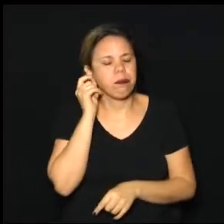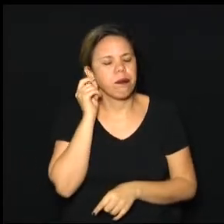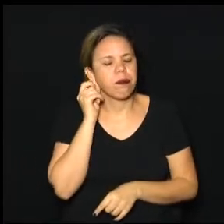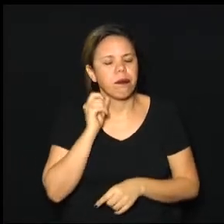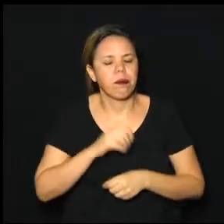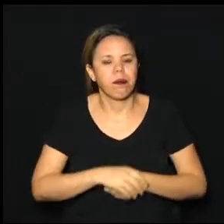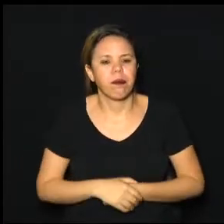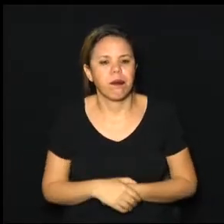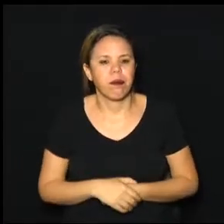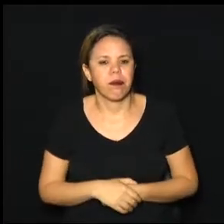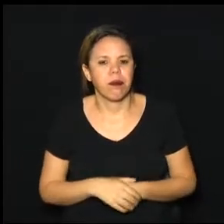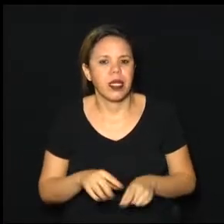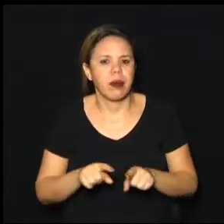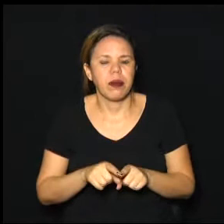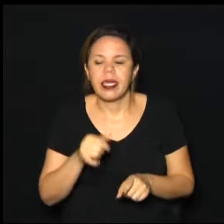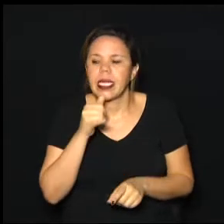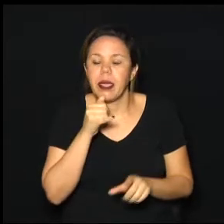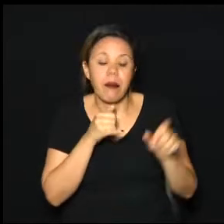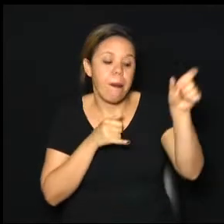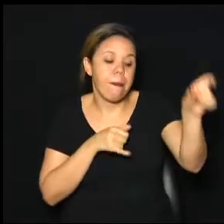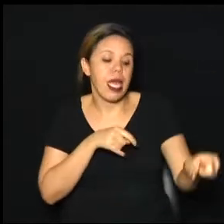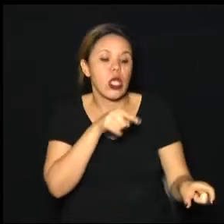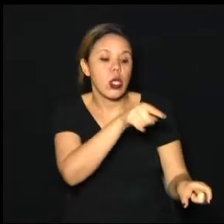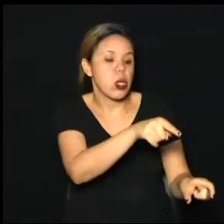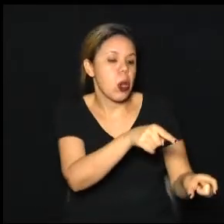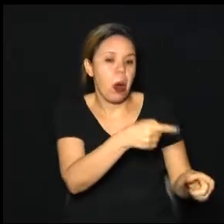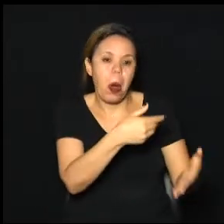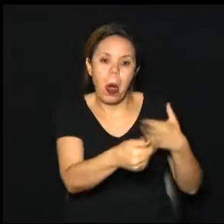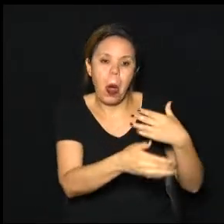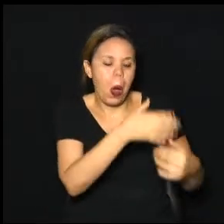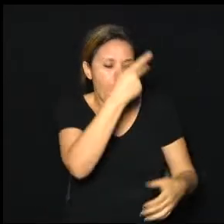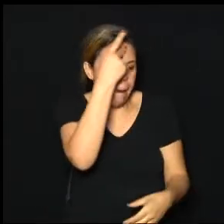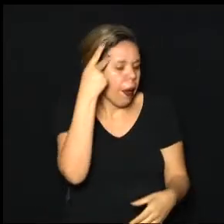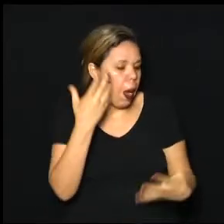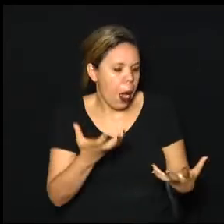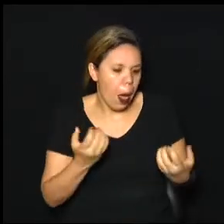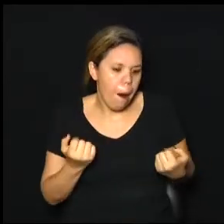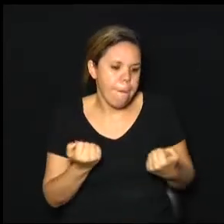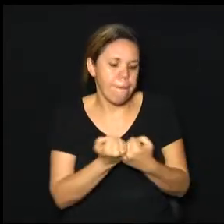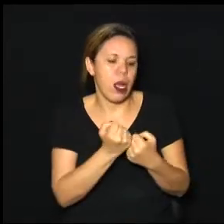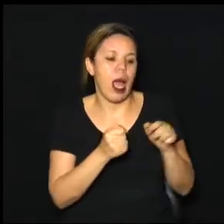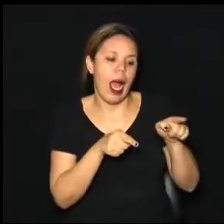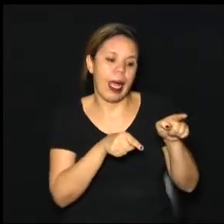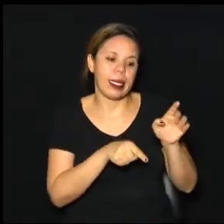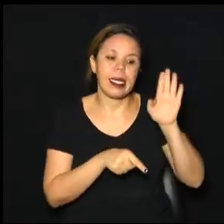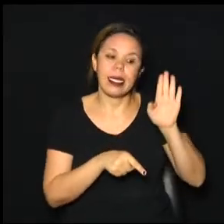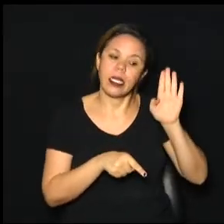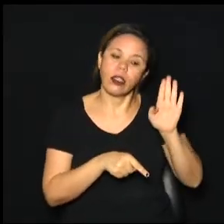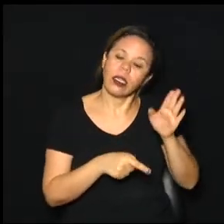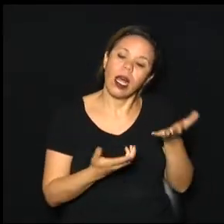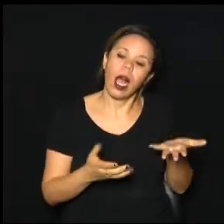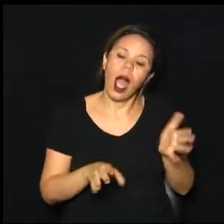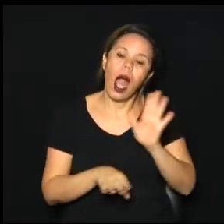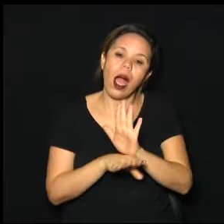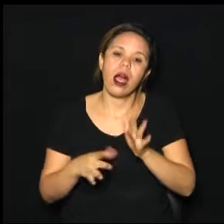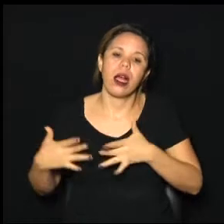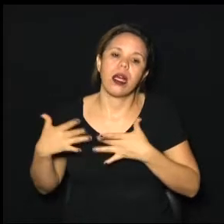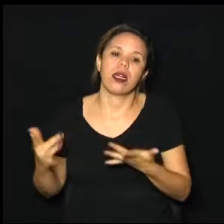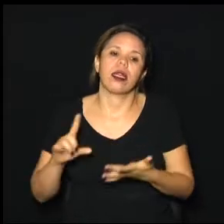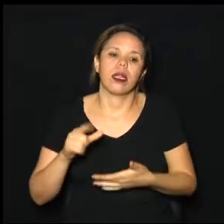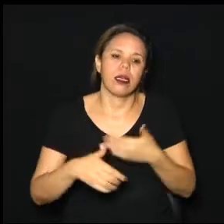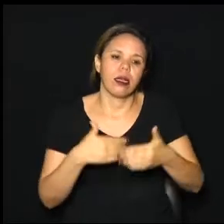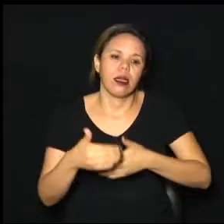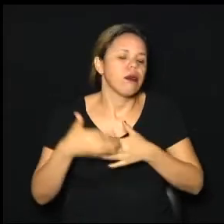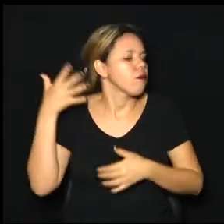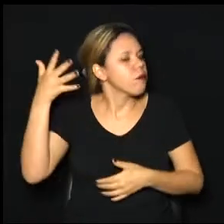do simpatizante, do eleitor, né, do apoiador de um determinado candidato, fazer doações, e daqui a pouquinho mais no decorrer